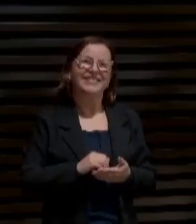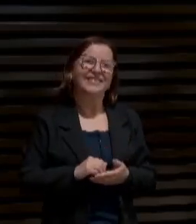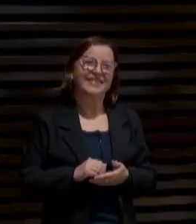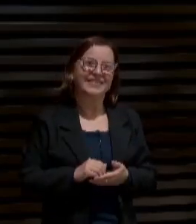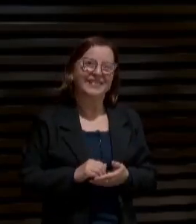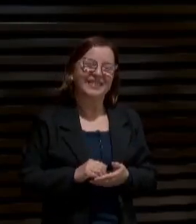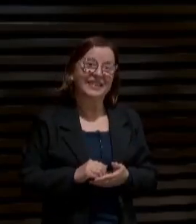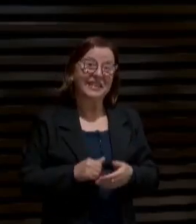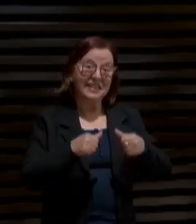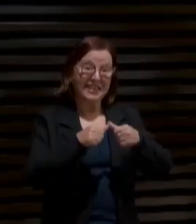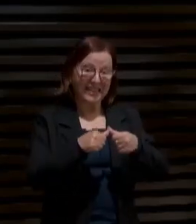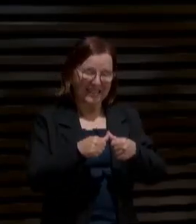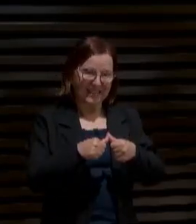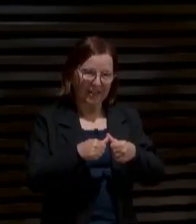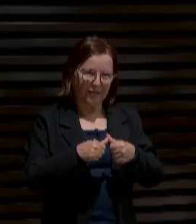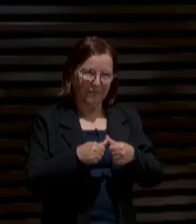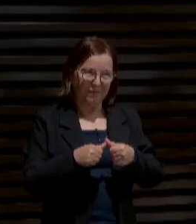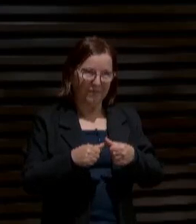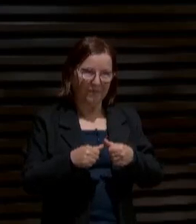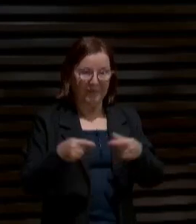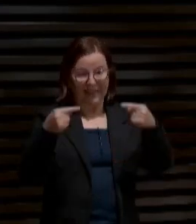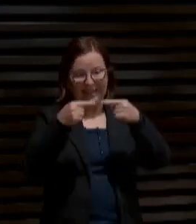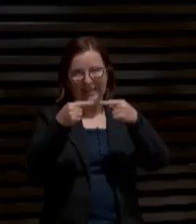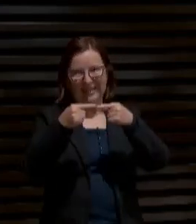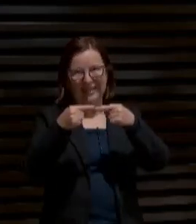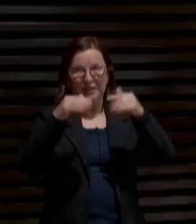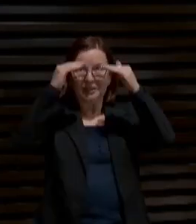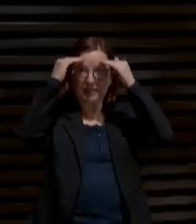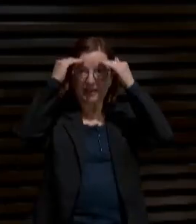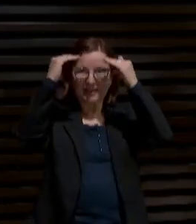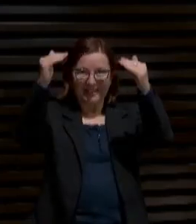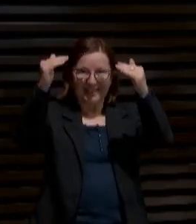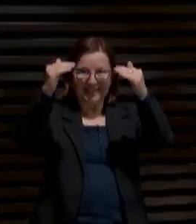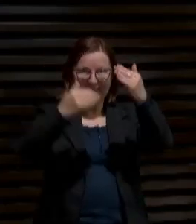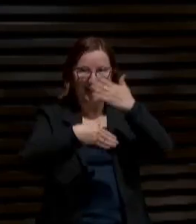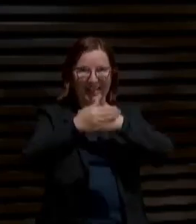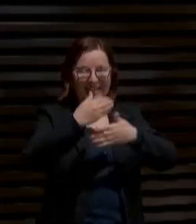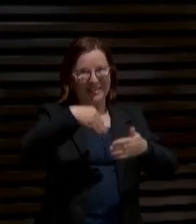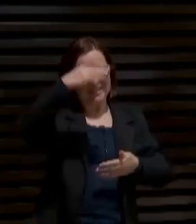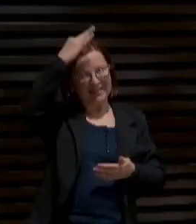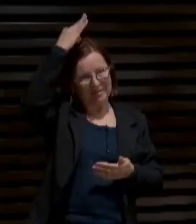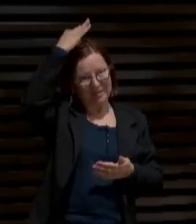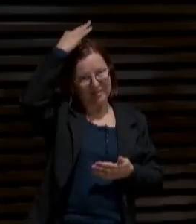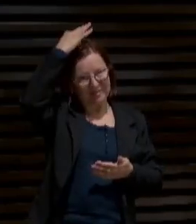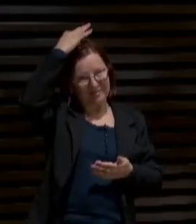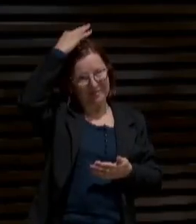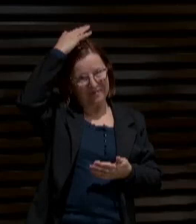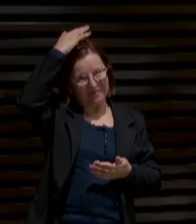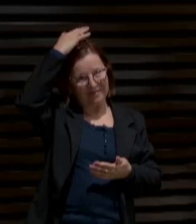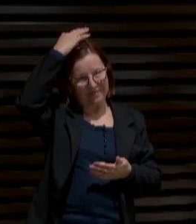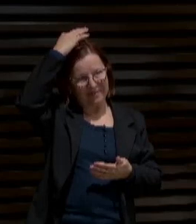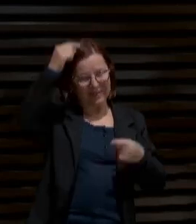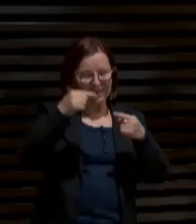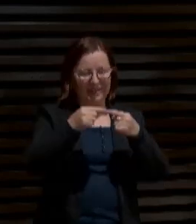intimamente ligada à obediência por meio do Espírito a palavra de